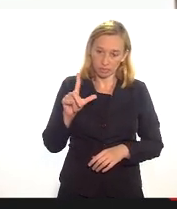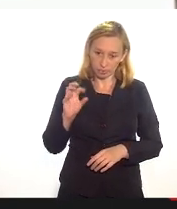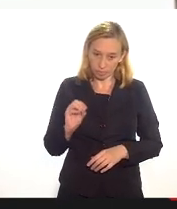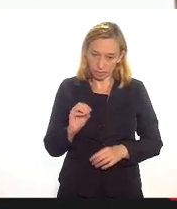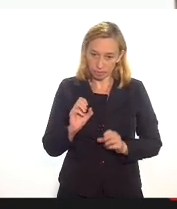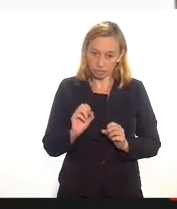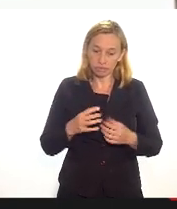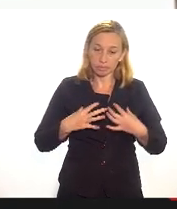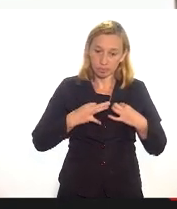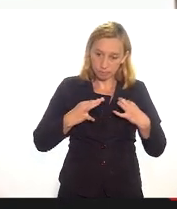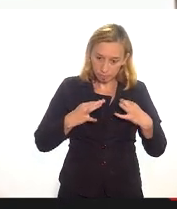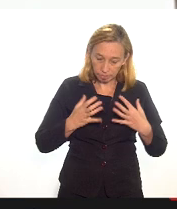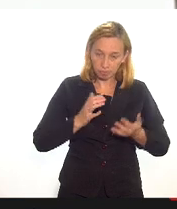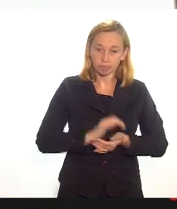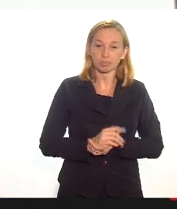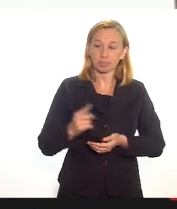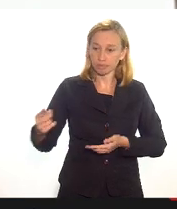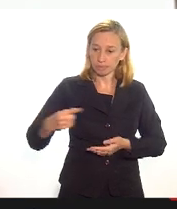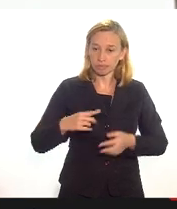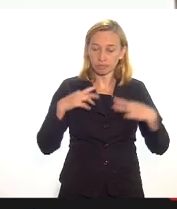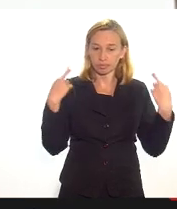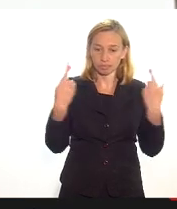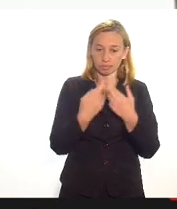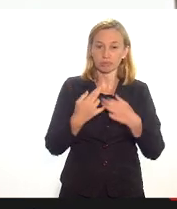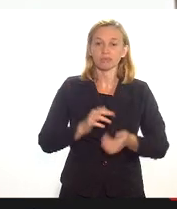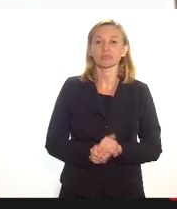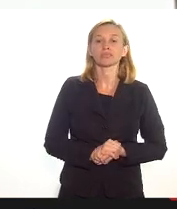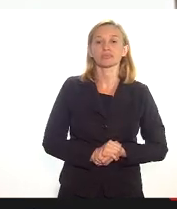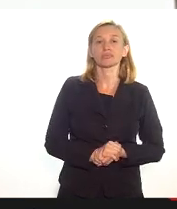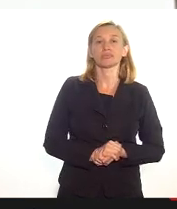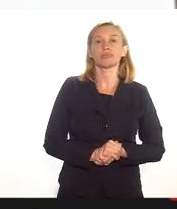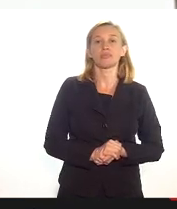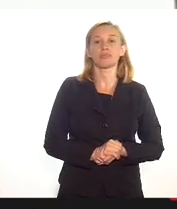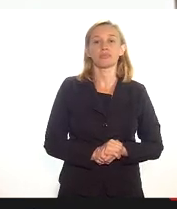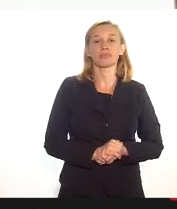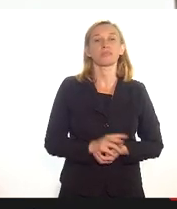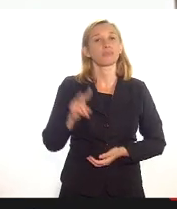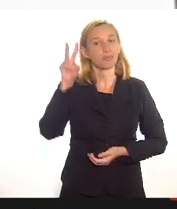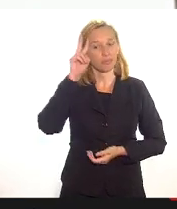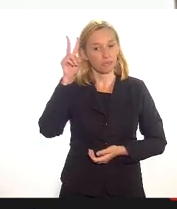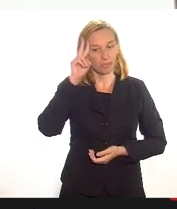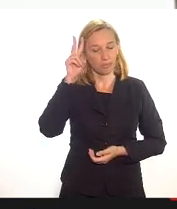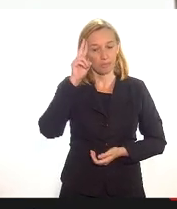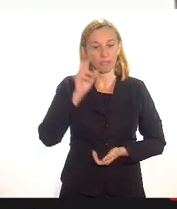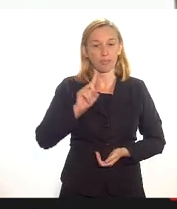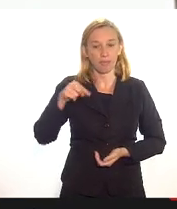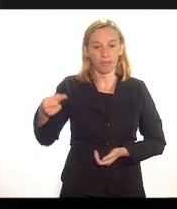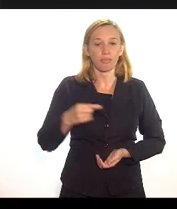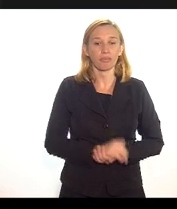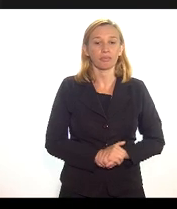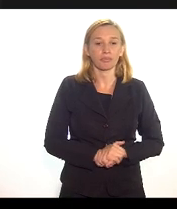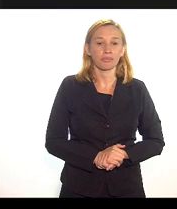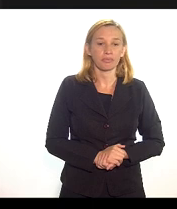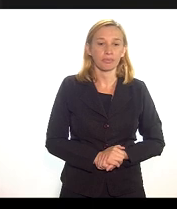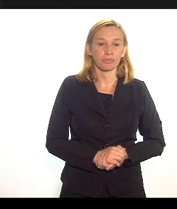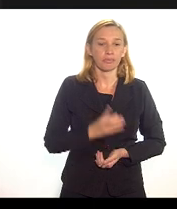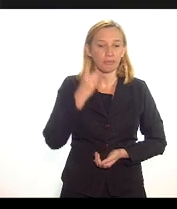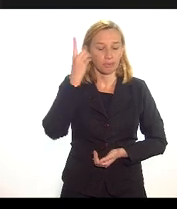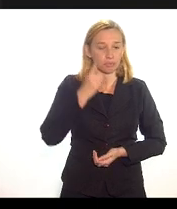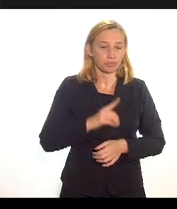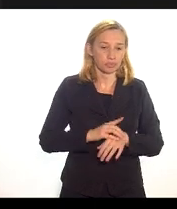se dispõem a fazer também essa preleção na segunda-feira que vem. Doutor